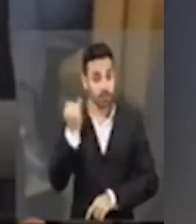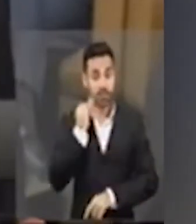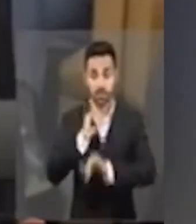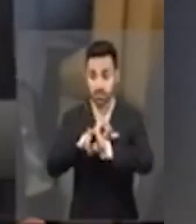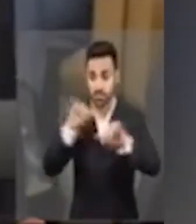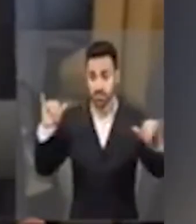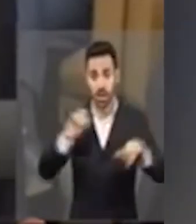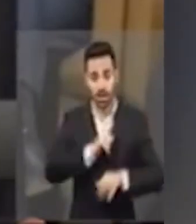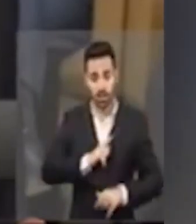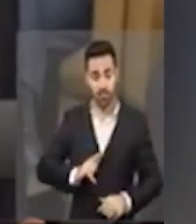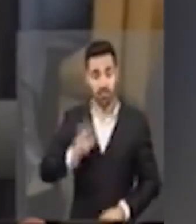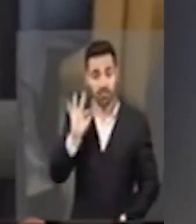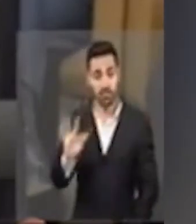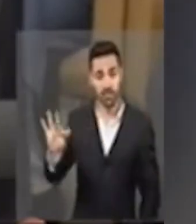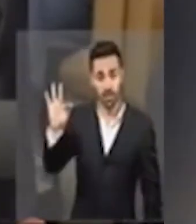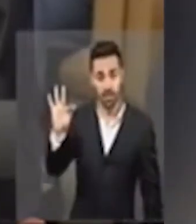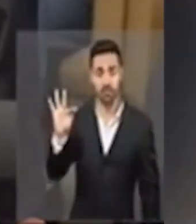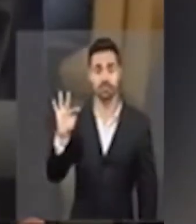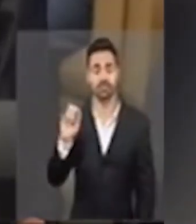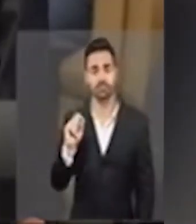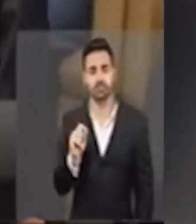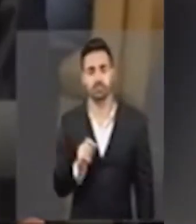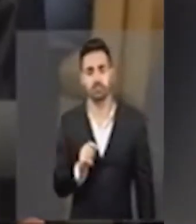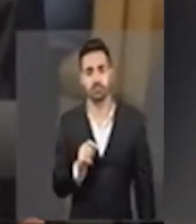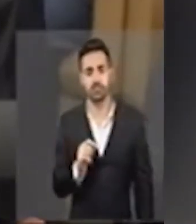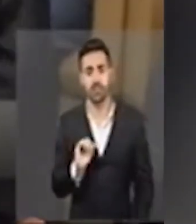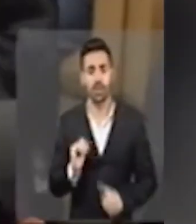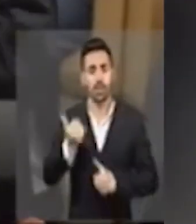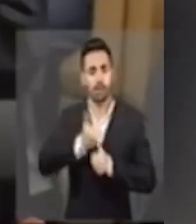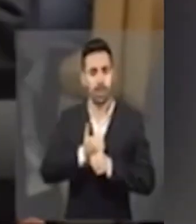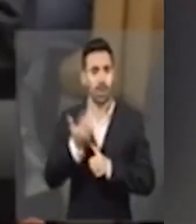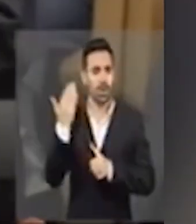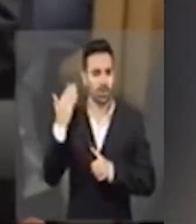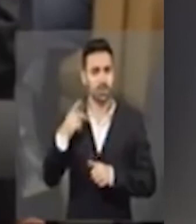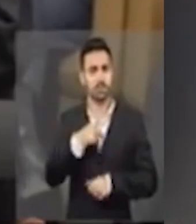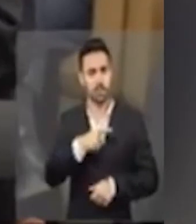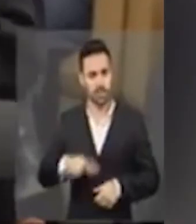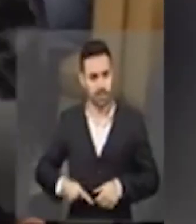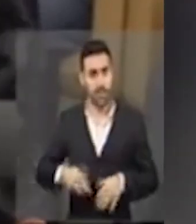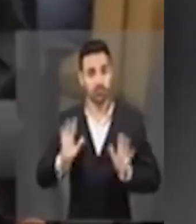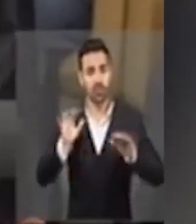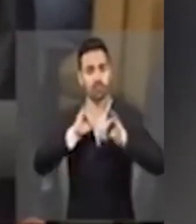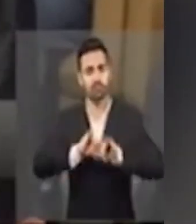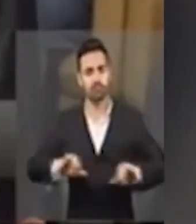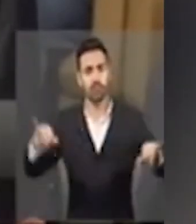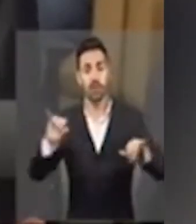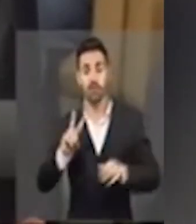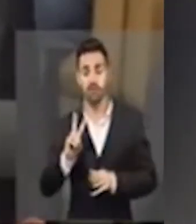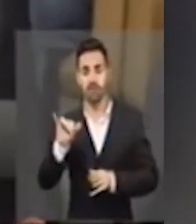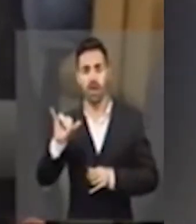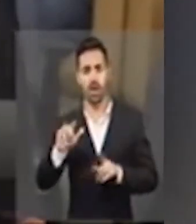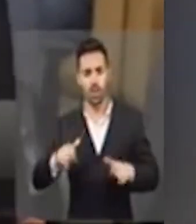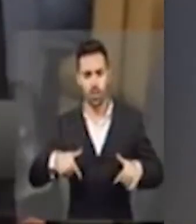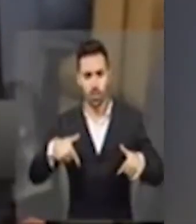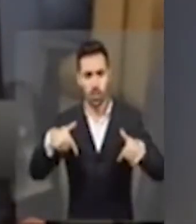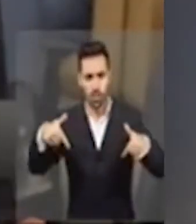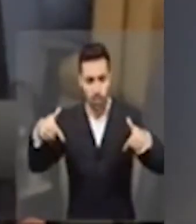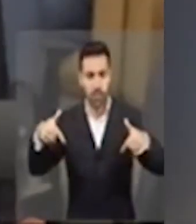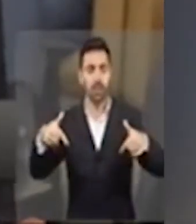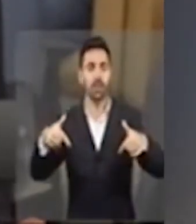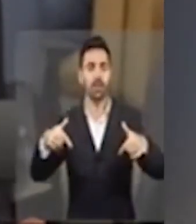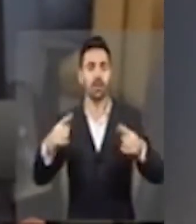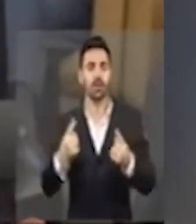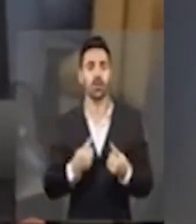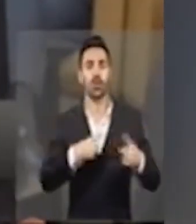federal é na posse presidencial declarou que ia travar uma luta contra o que